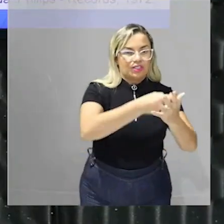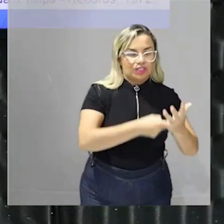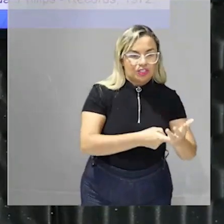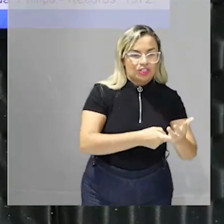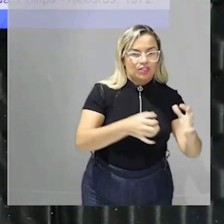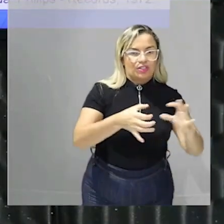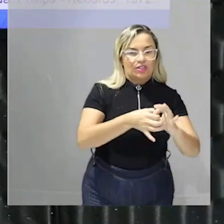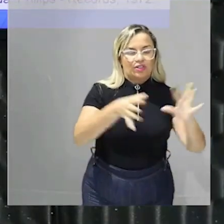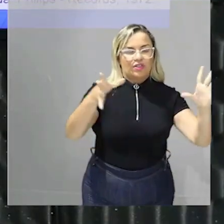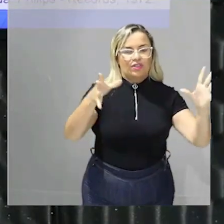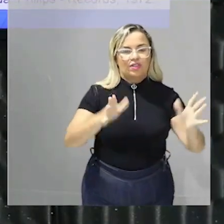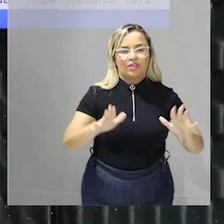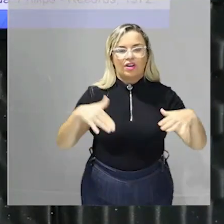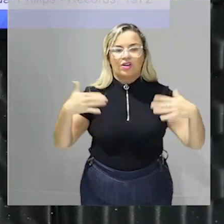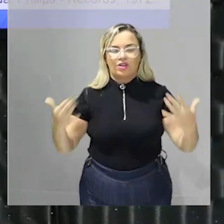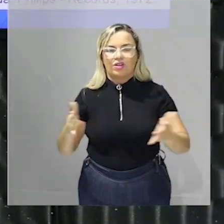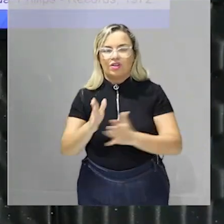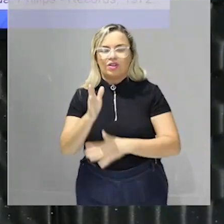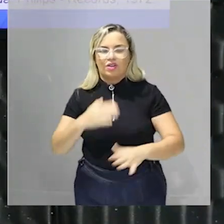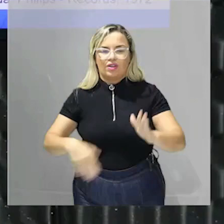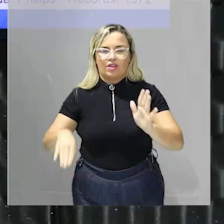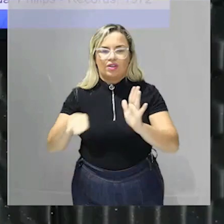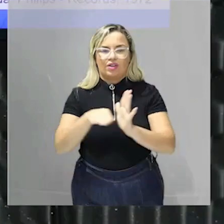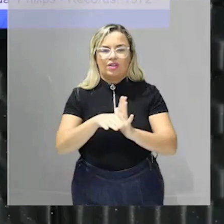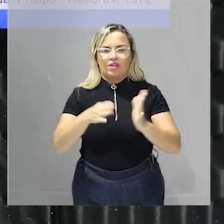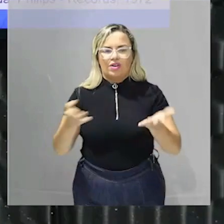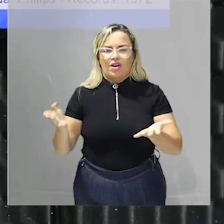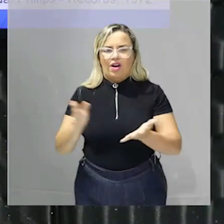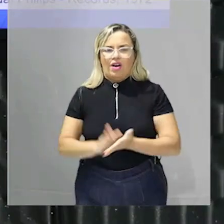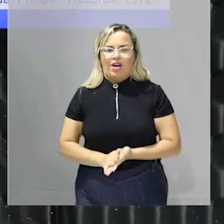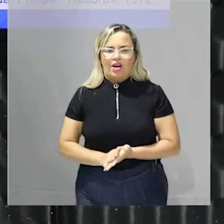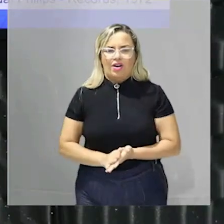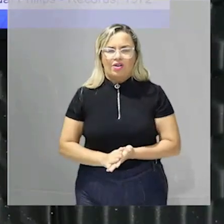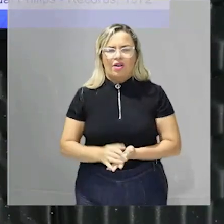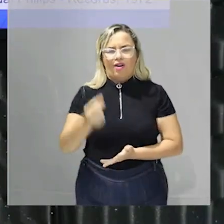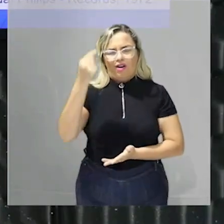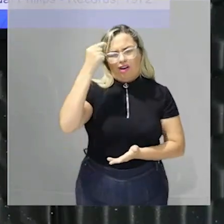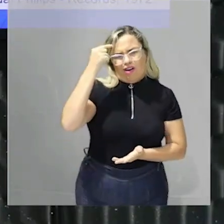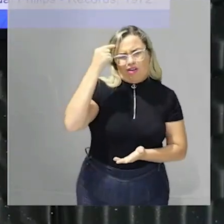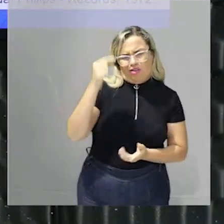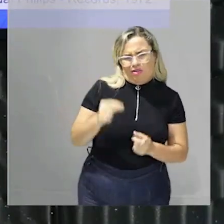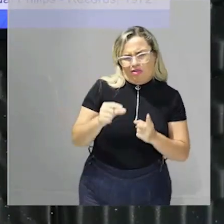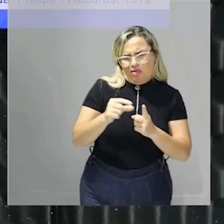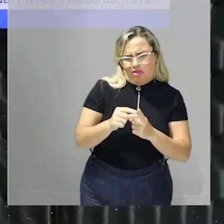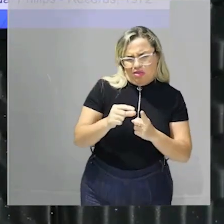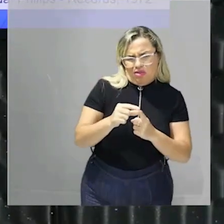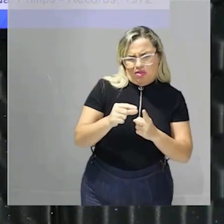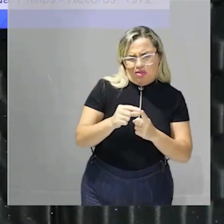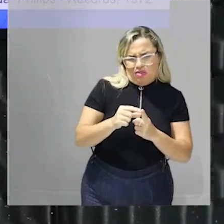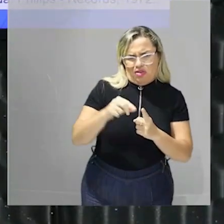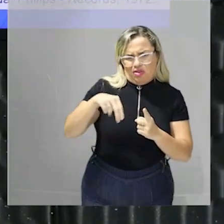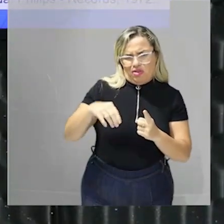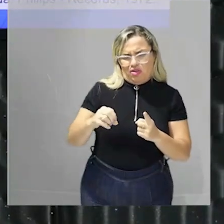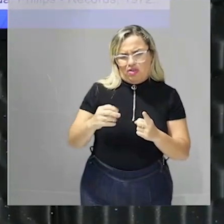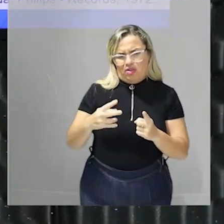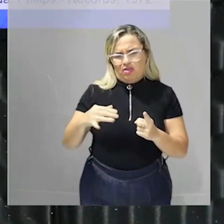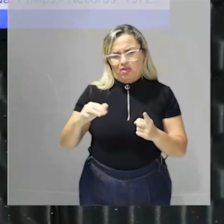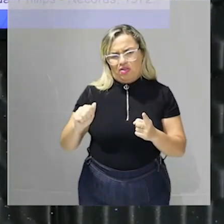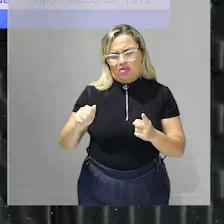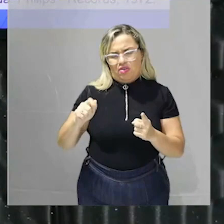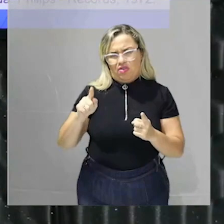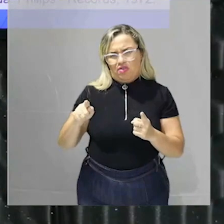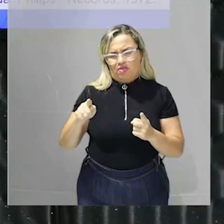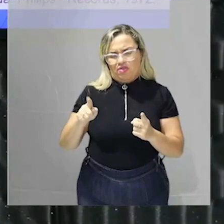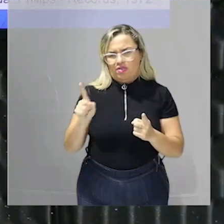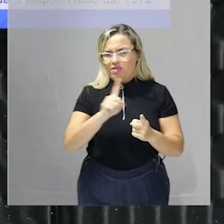aqui, que uma noiva, mulher hermosa, você pensa logo numa mulher, né? Não, a mulher que representa essa noiva